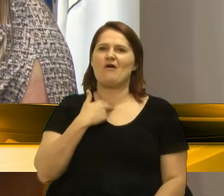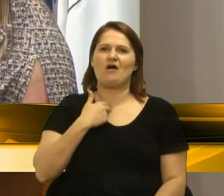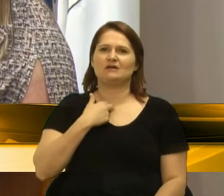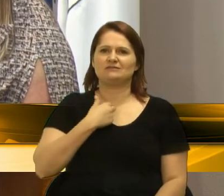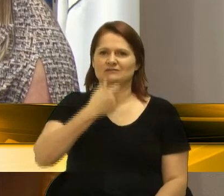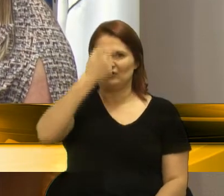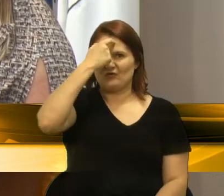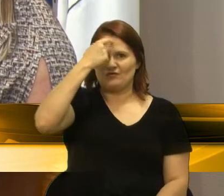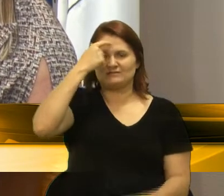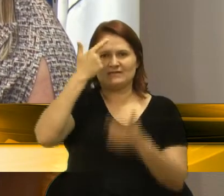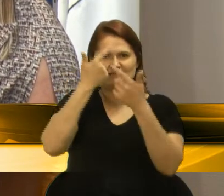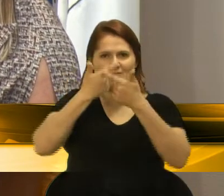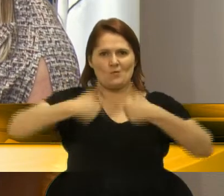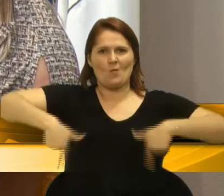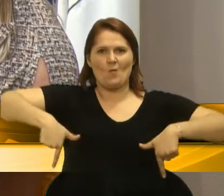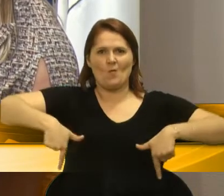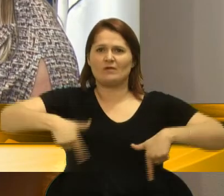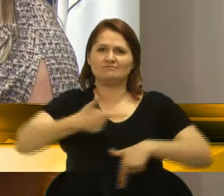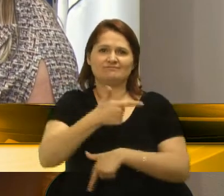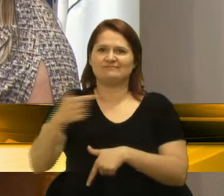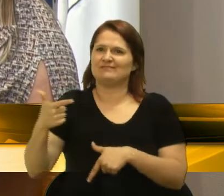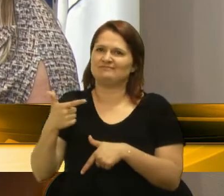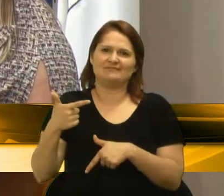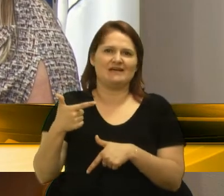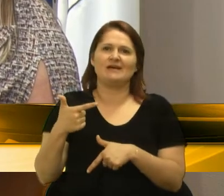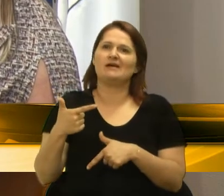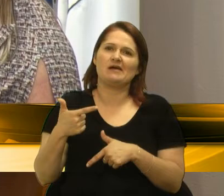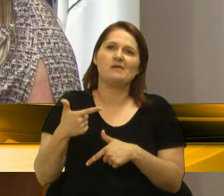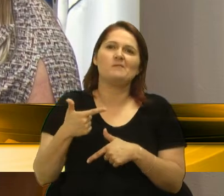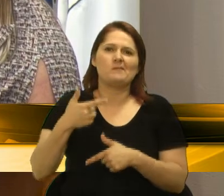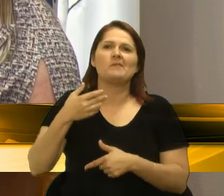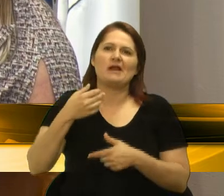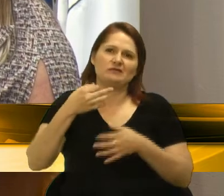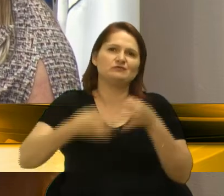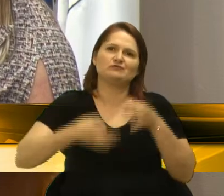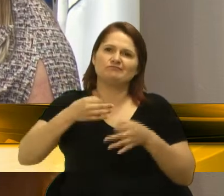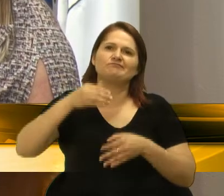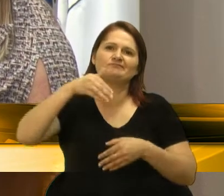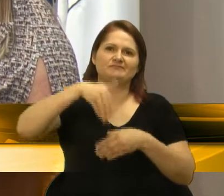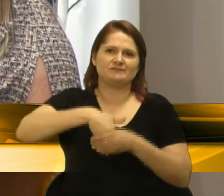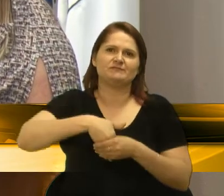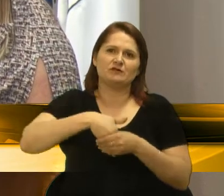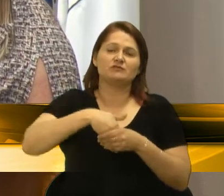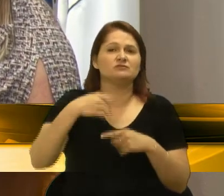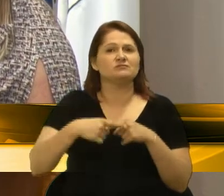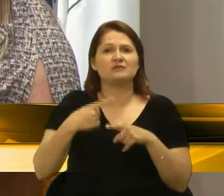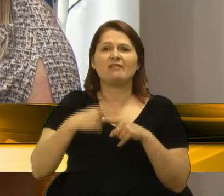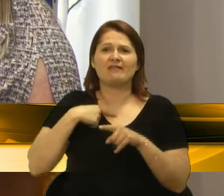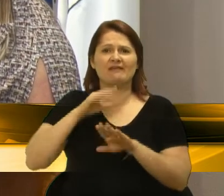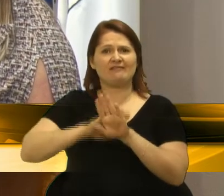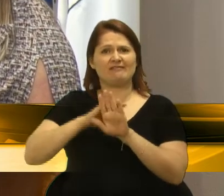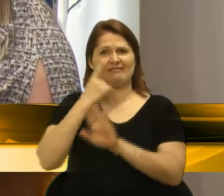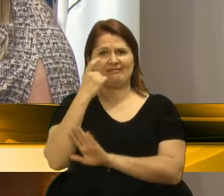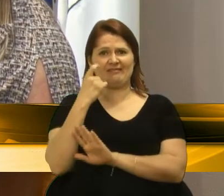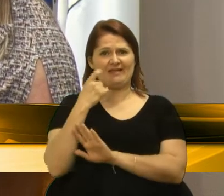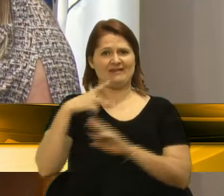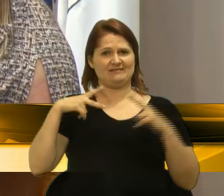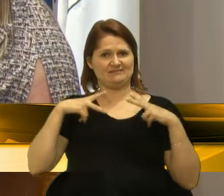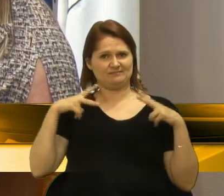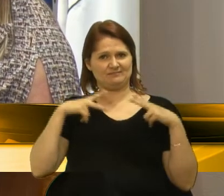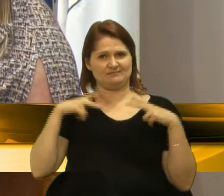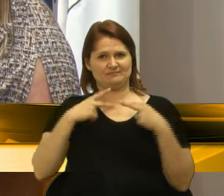de imparcialidade, pontificando agressões bilaterais próprias dos processos judiciais em que se